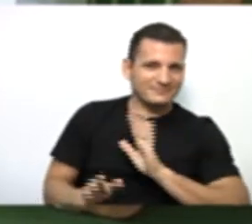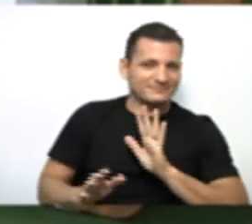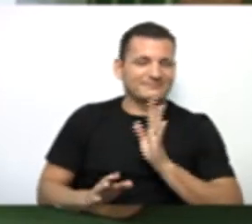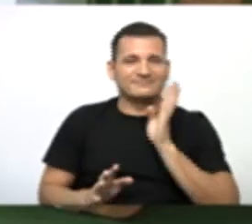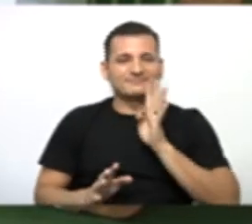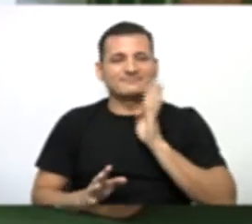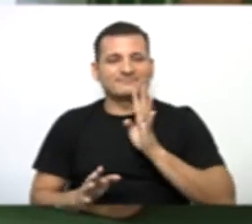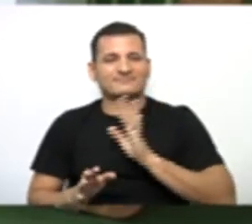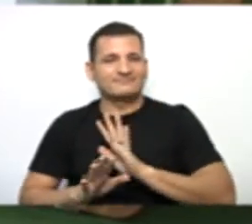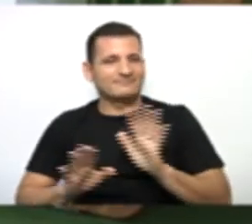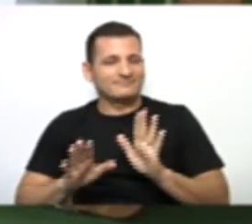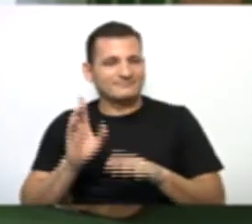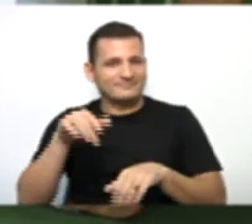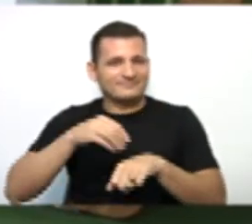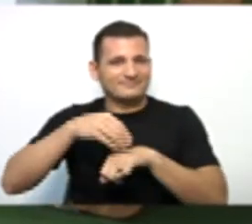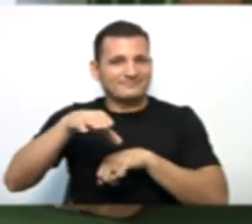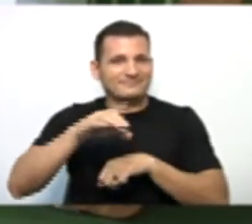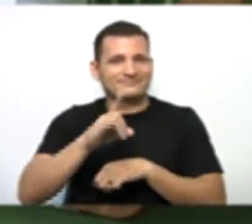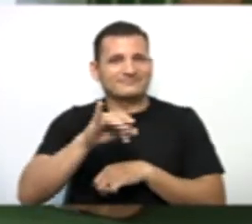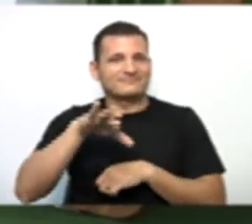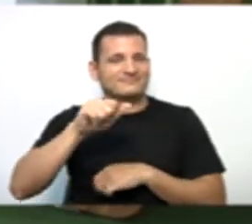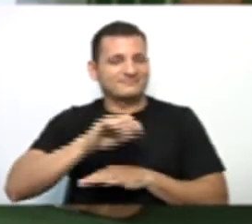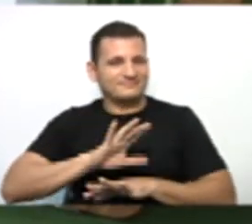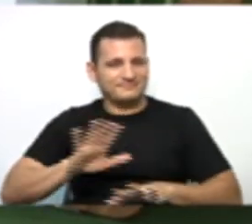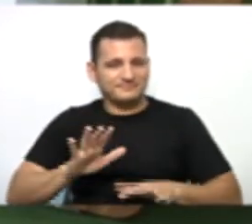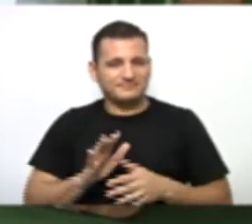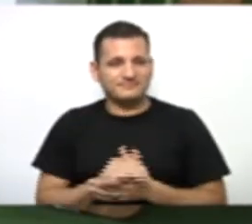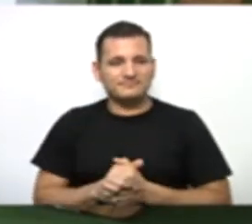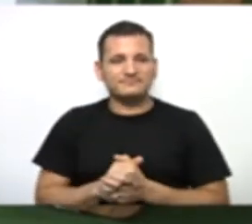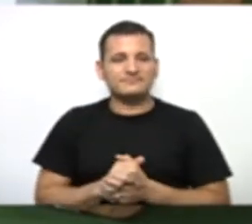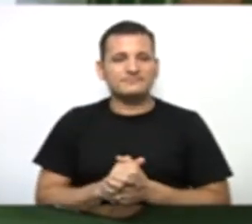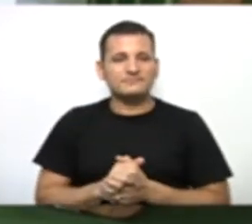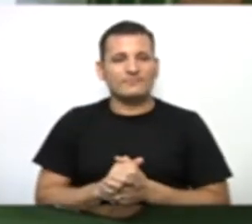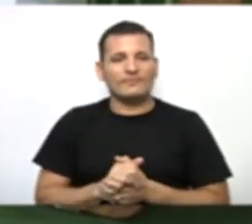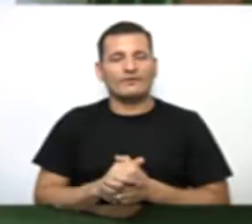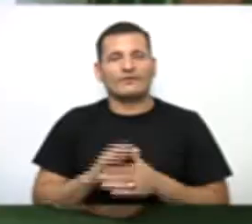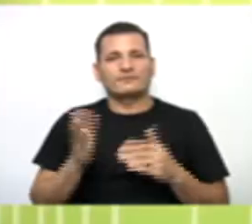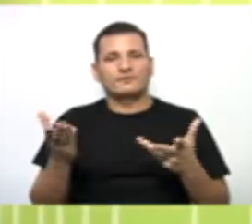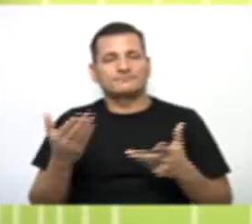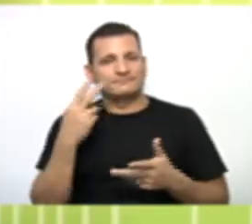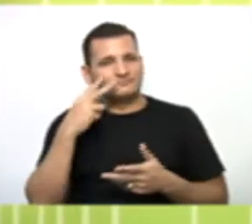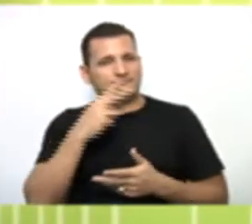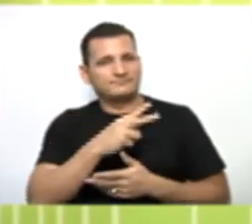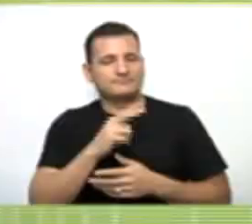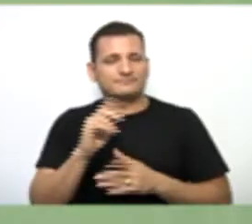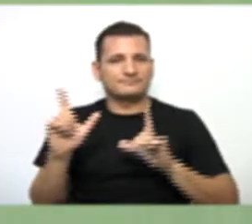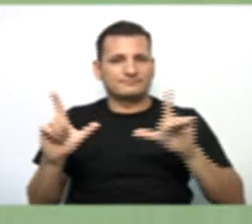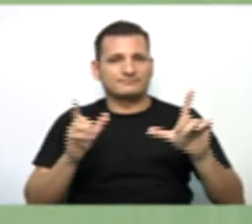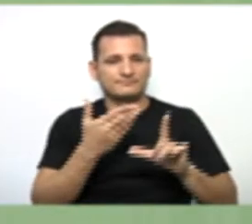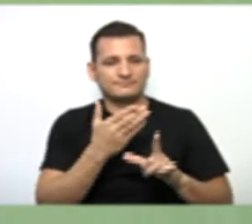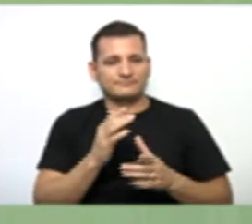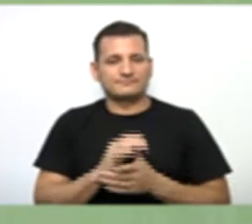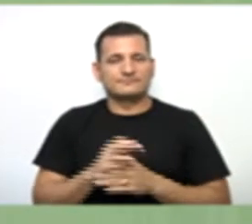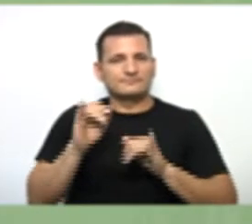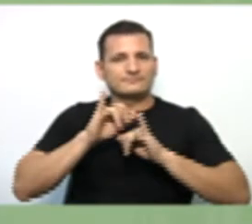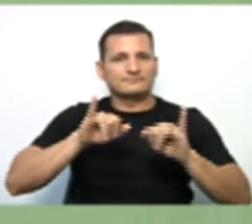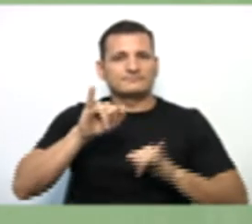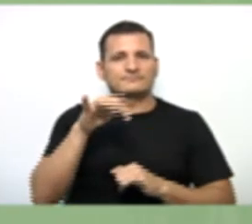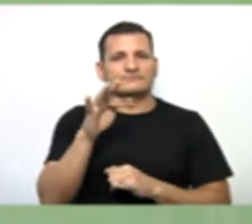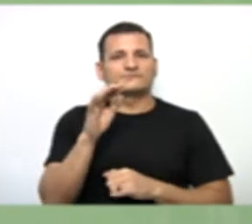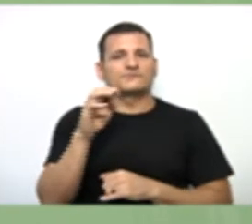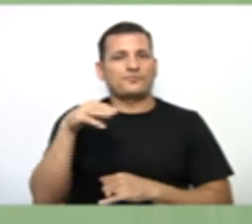que legal. É a dica, hein? É a dica. Então vamos lá, gente. Voltando para a informação. Olha só. Informação.